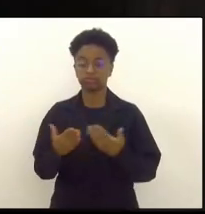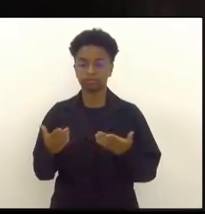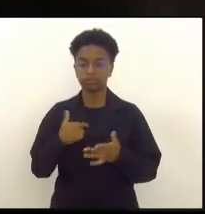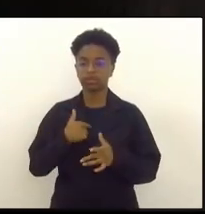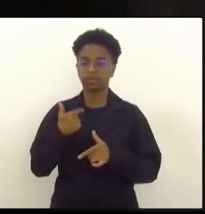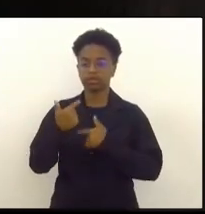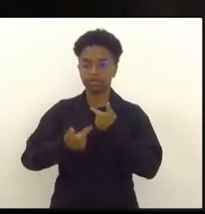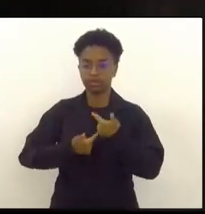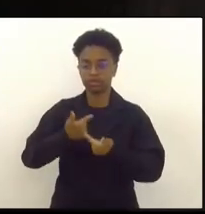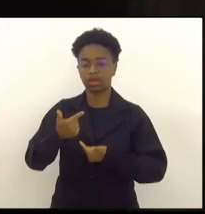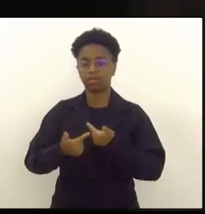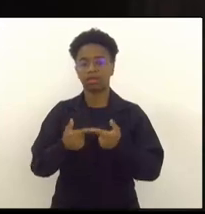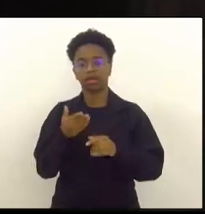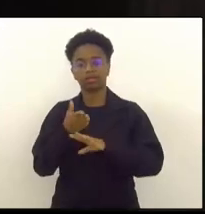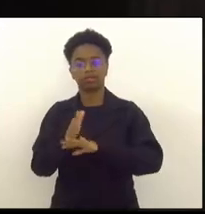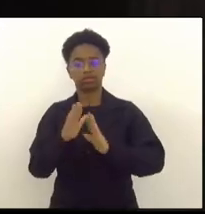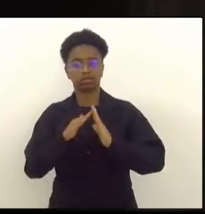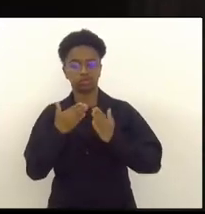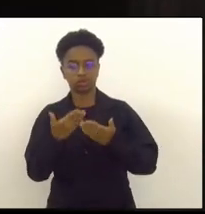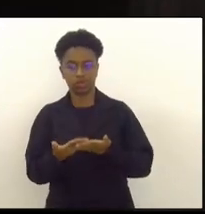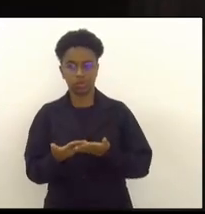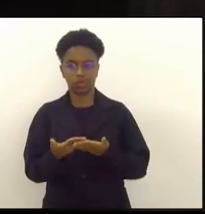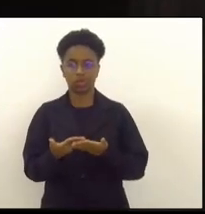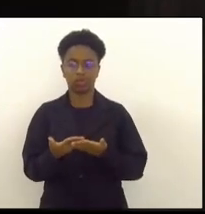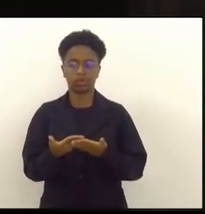fazer um trabalho ali, fui para o colégio,